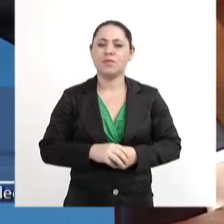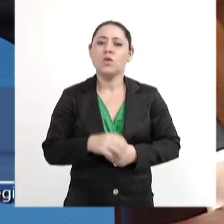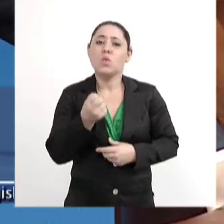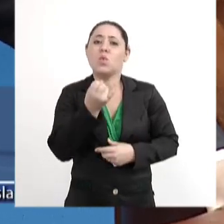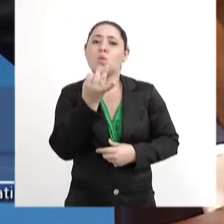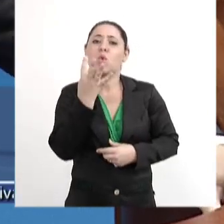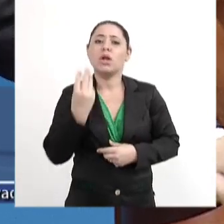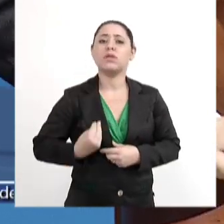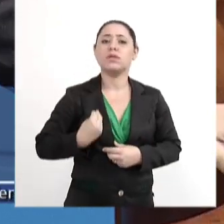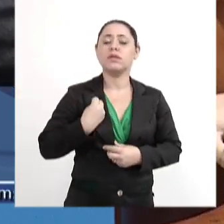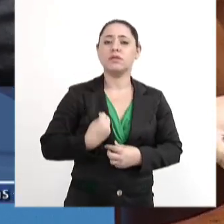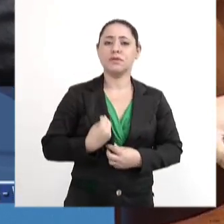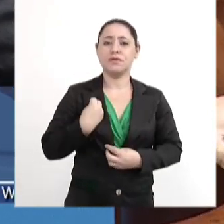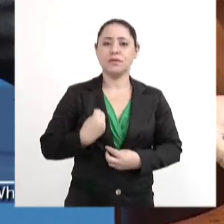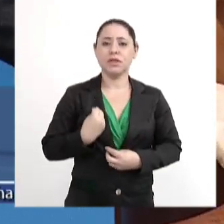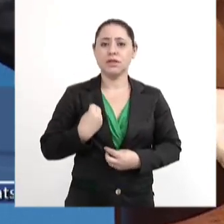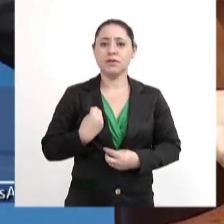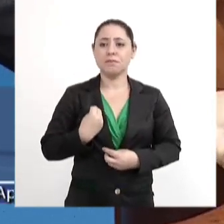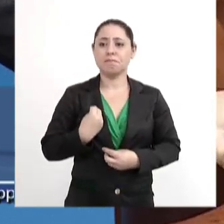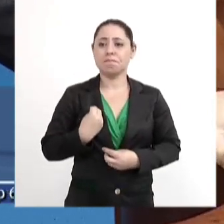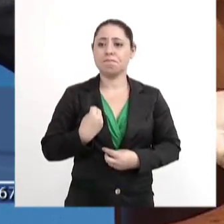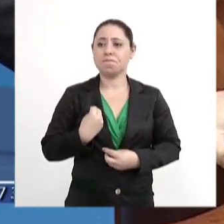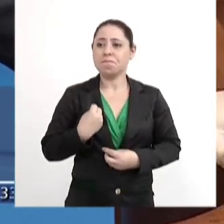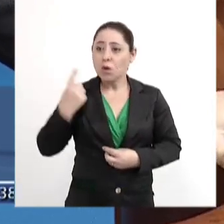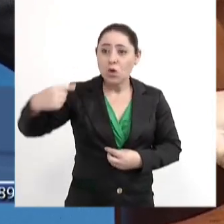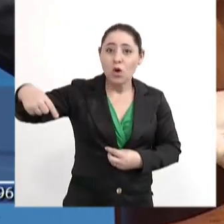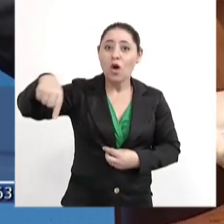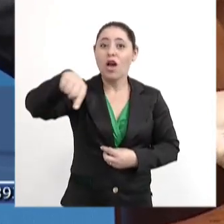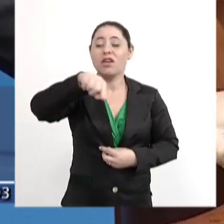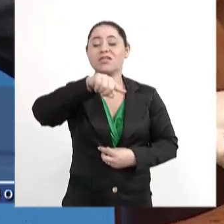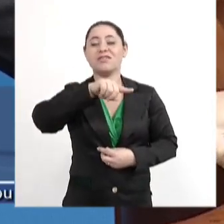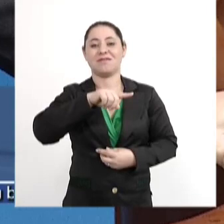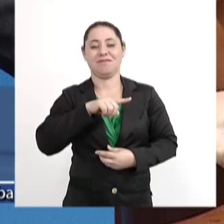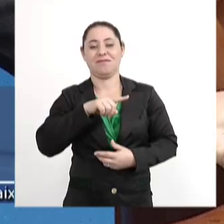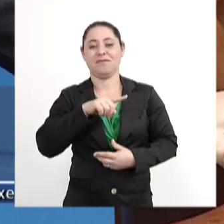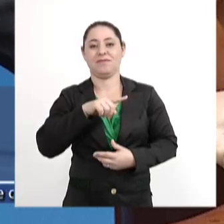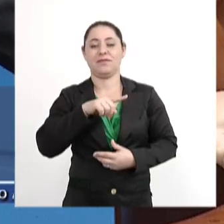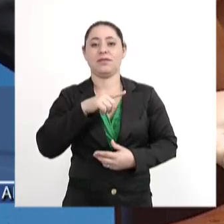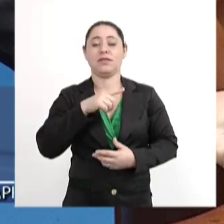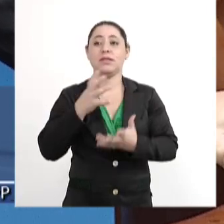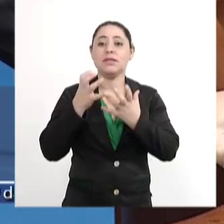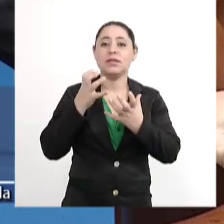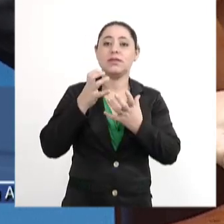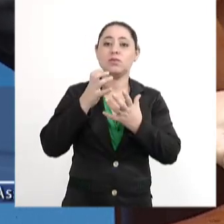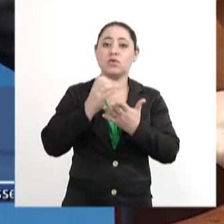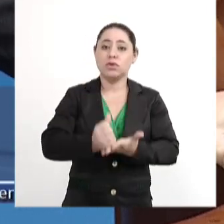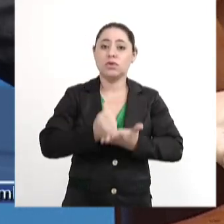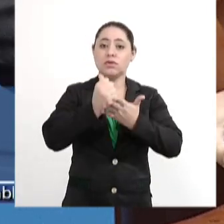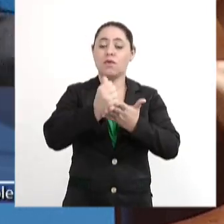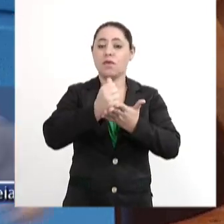quantas vidas nós desejamos ter salvas no nosso Mato Grosso do Sul.